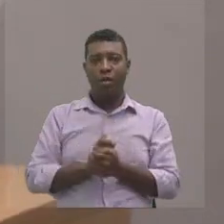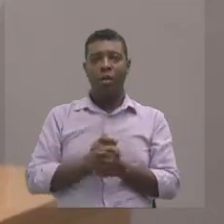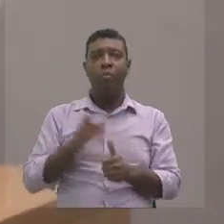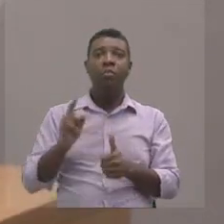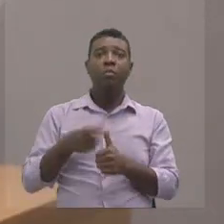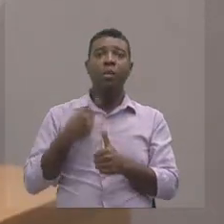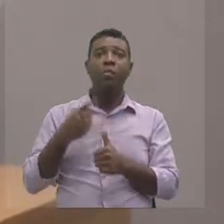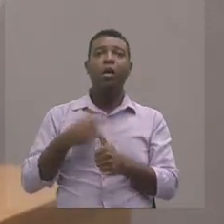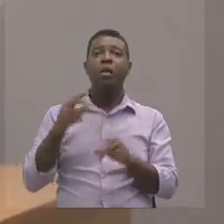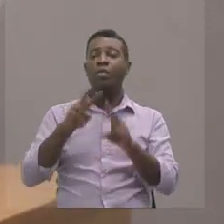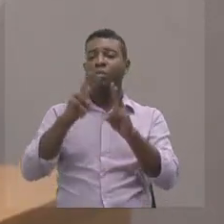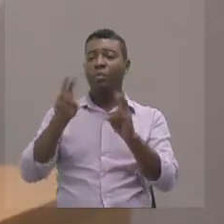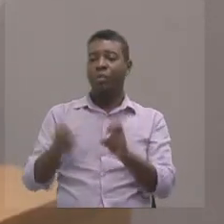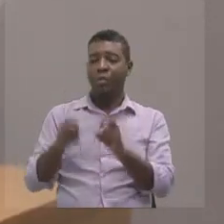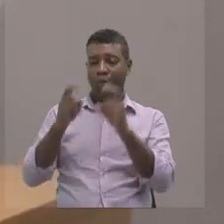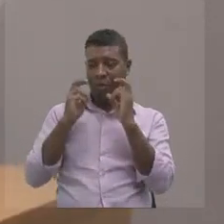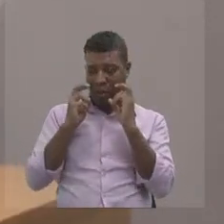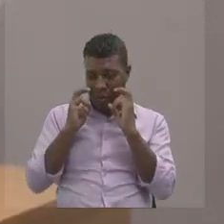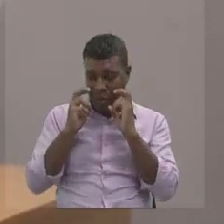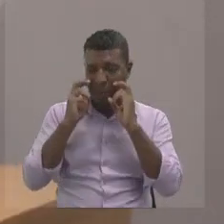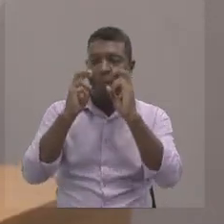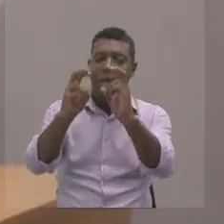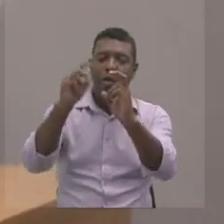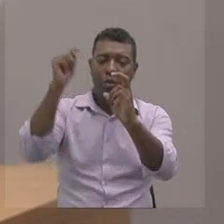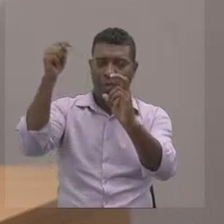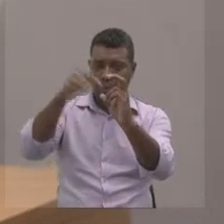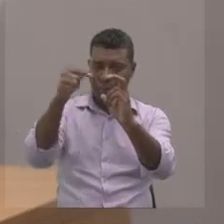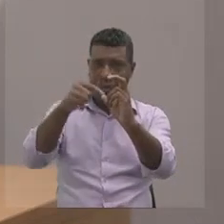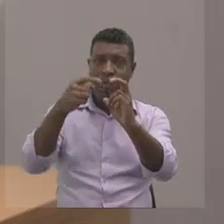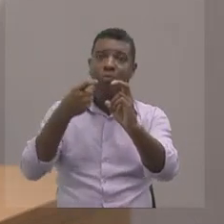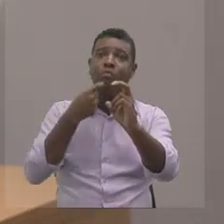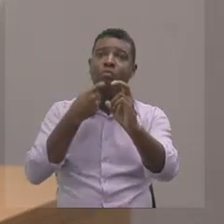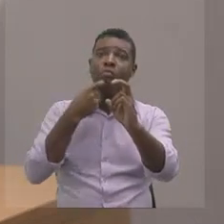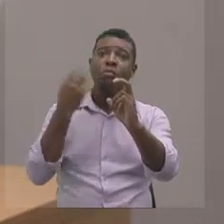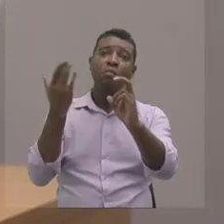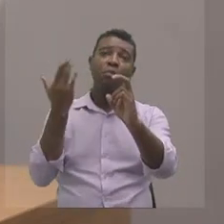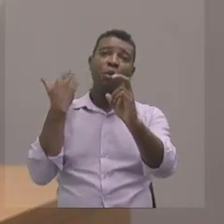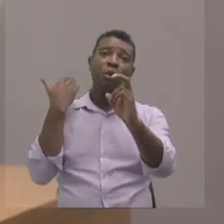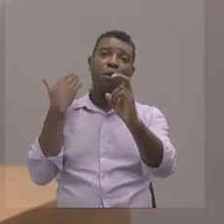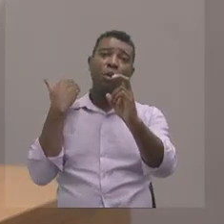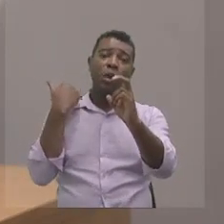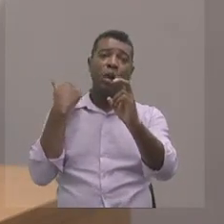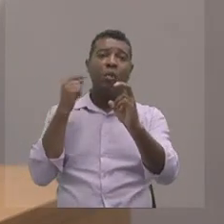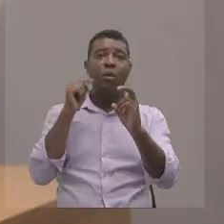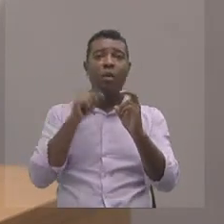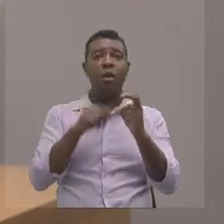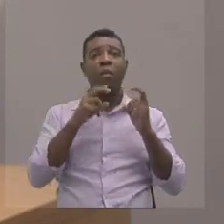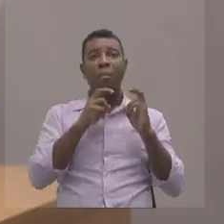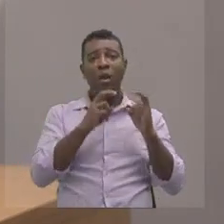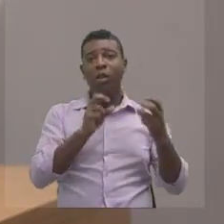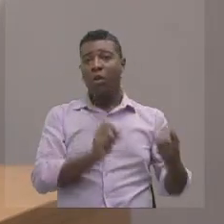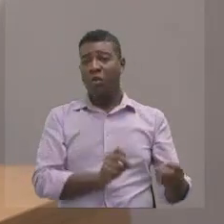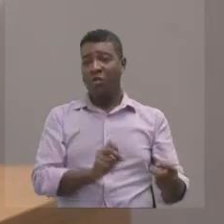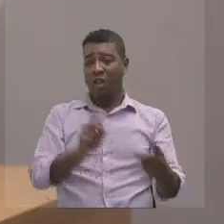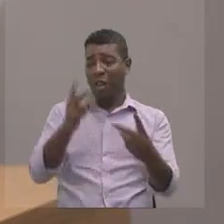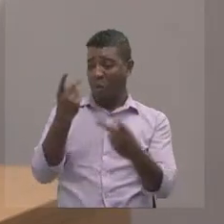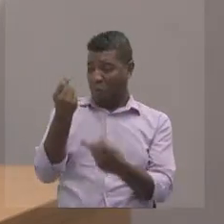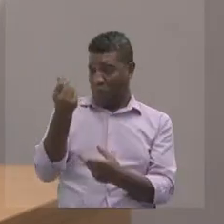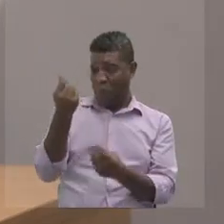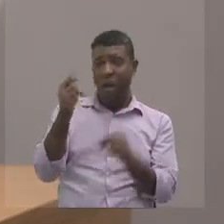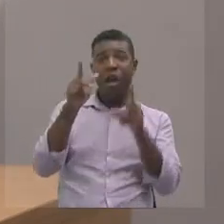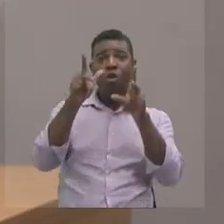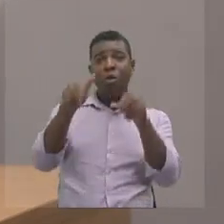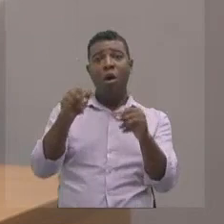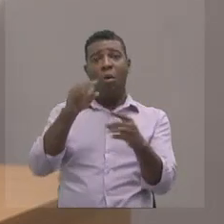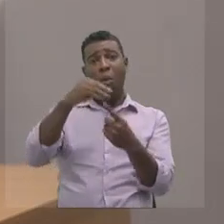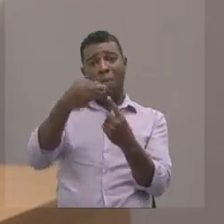a gente teve recentemente né o metrô vem preço de banana por um pouco mais de 25